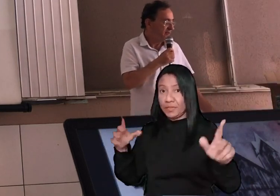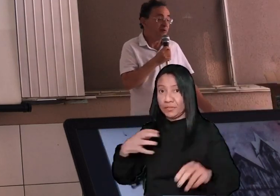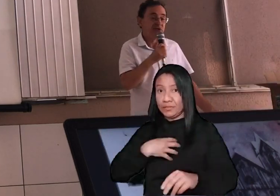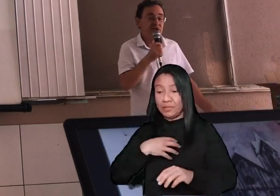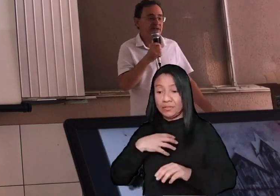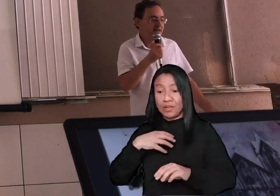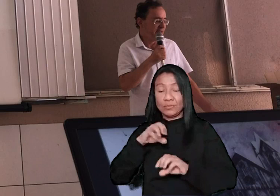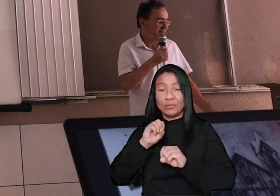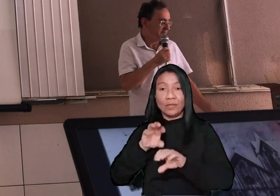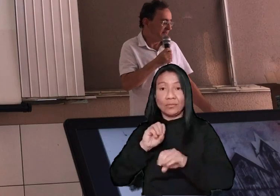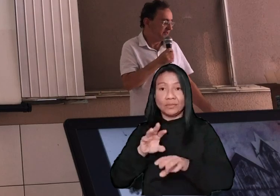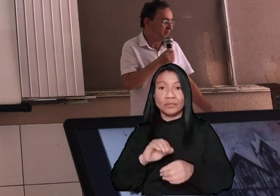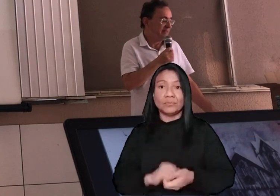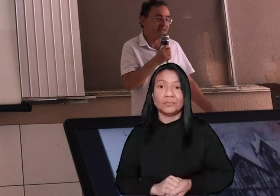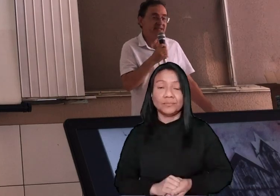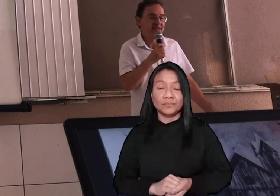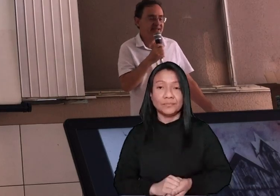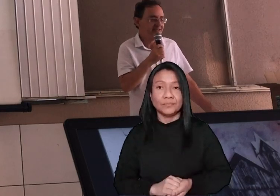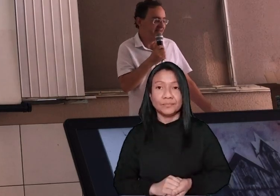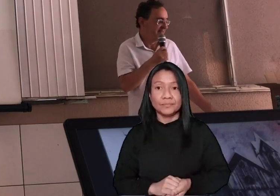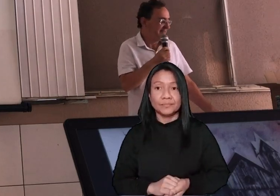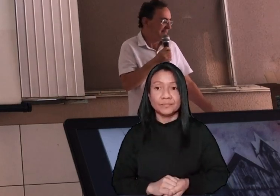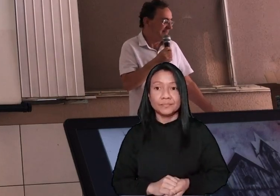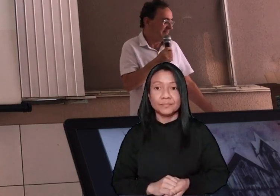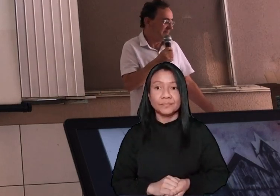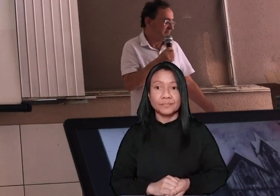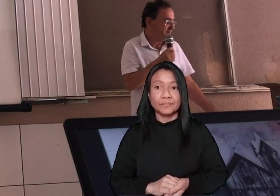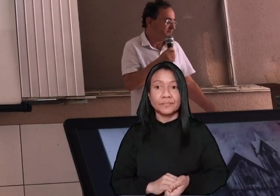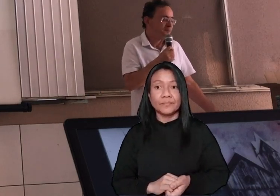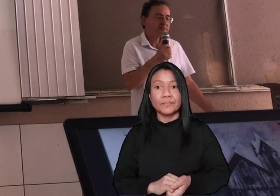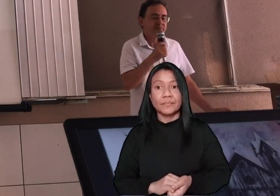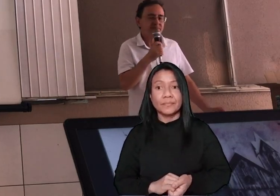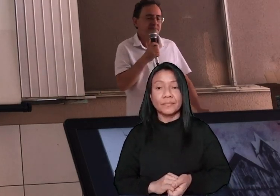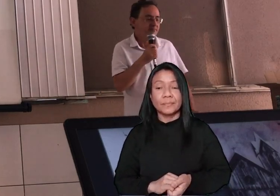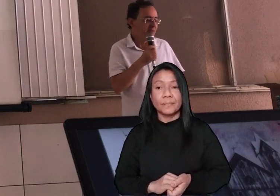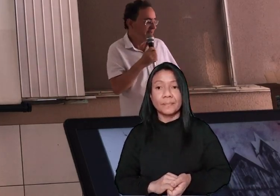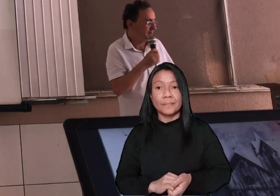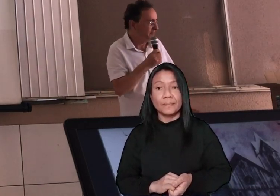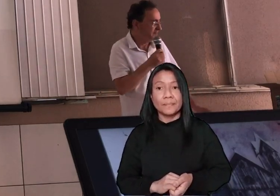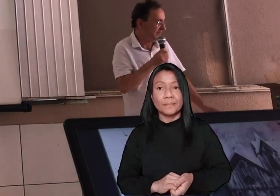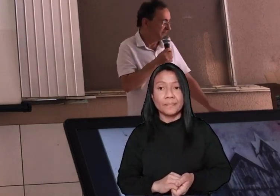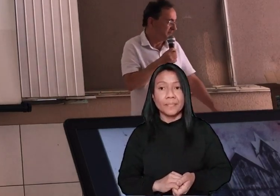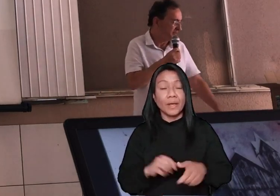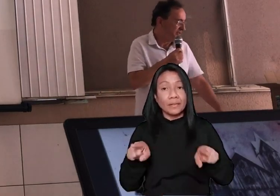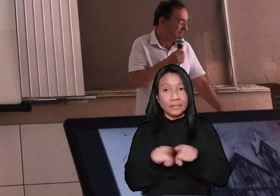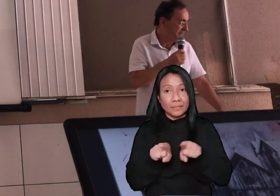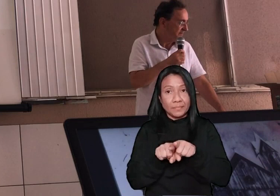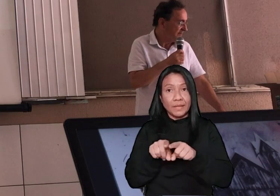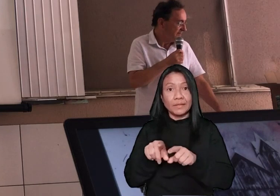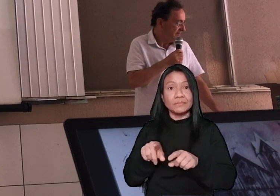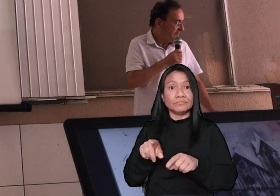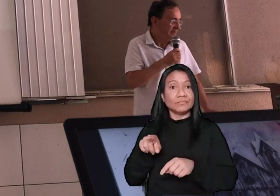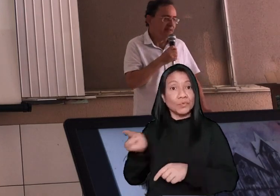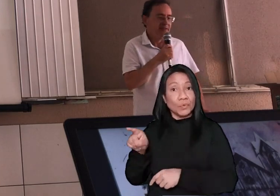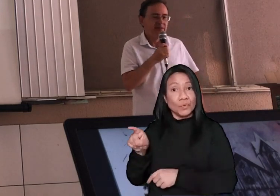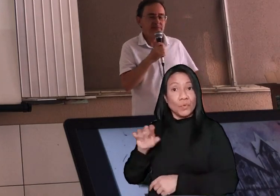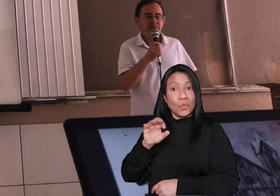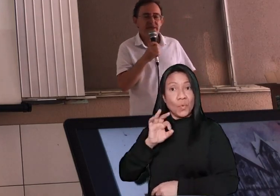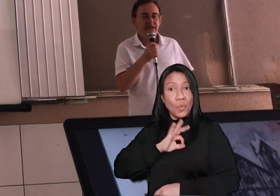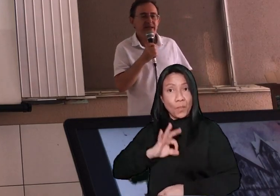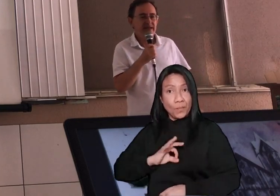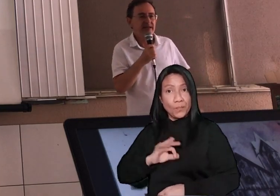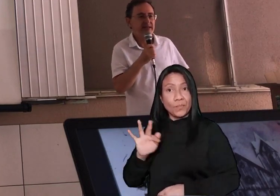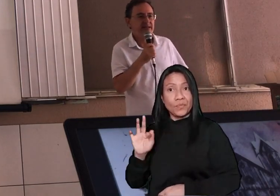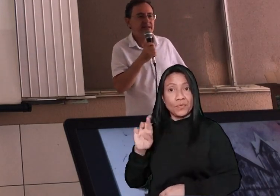Eu falei da cordinha, né, que se desobedecesse ele às vezes batia, né?